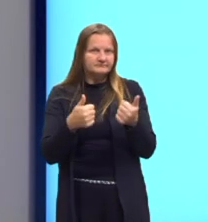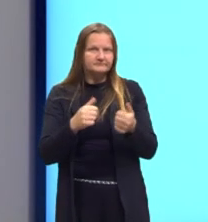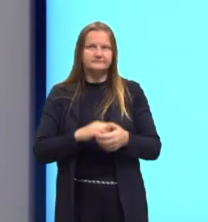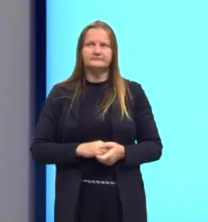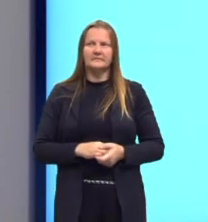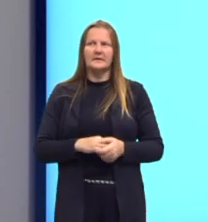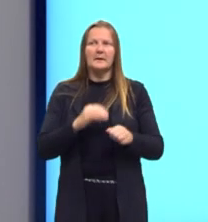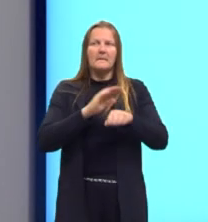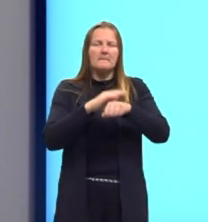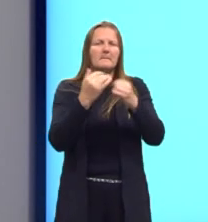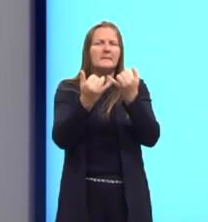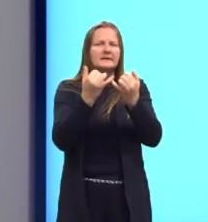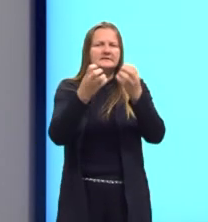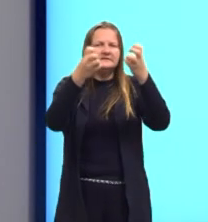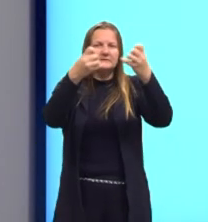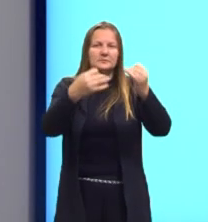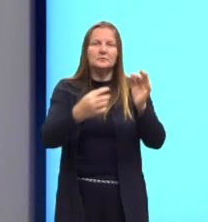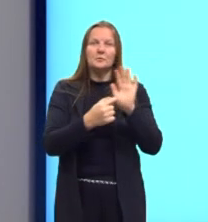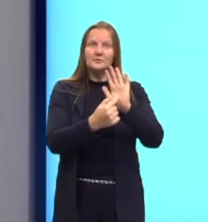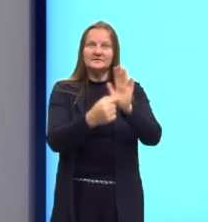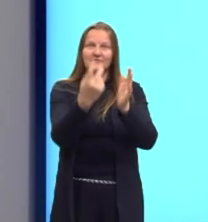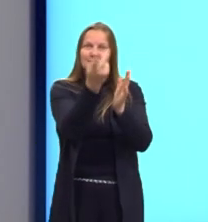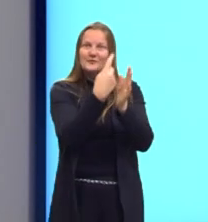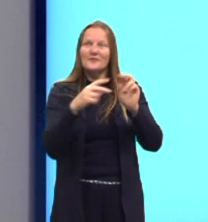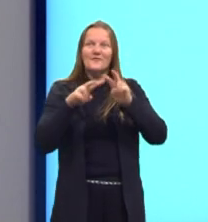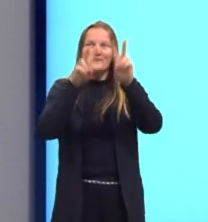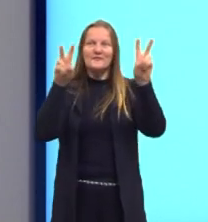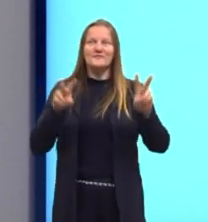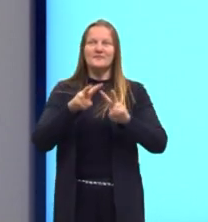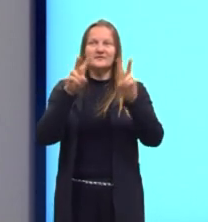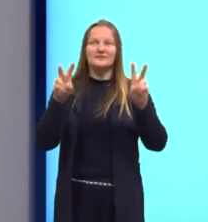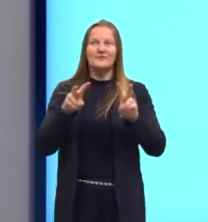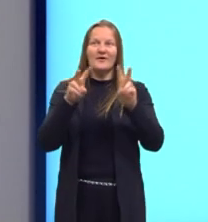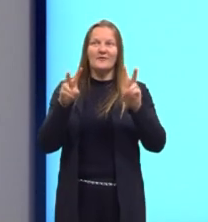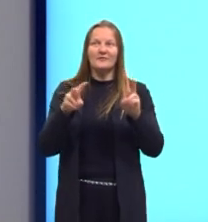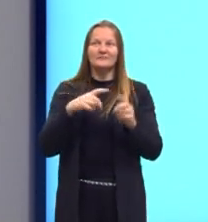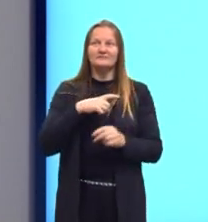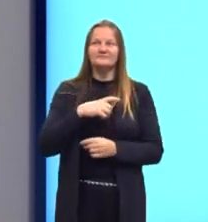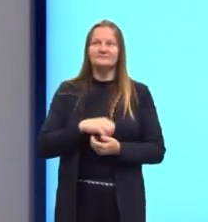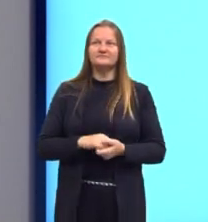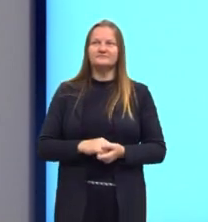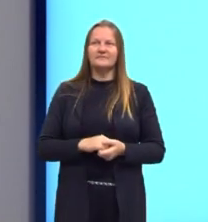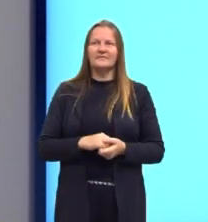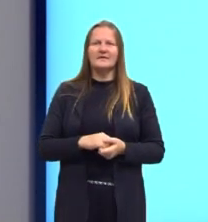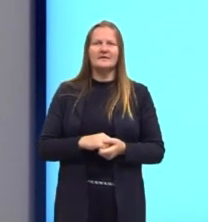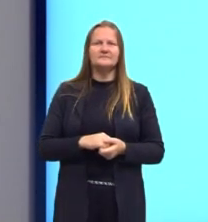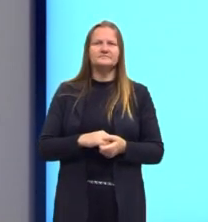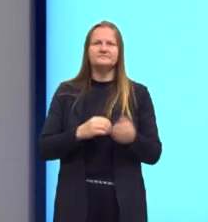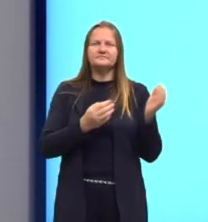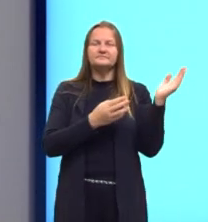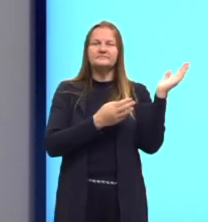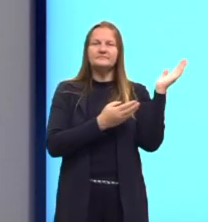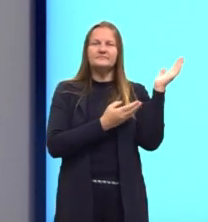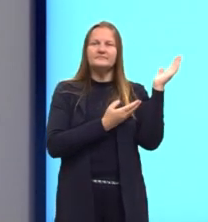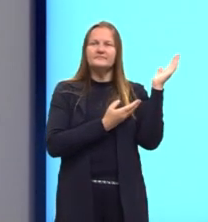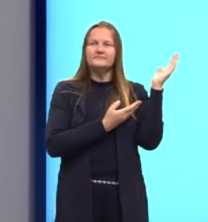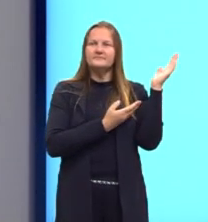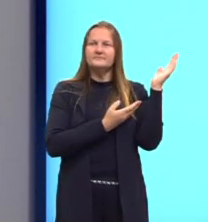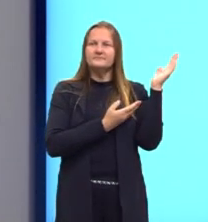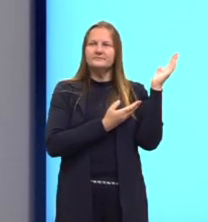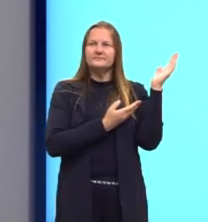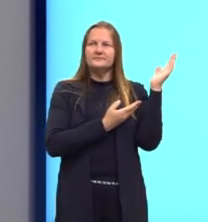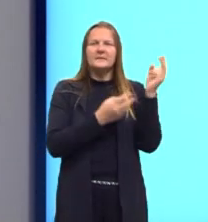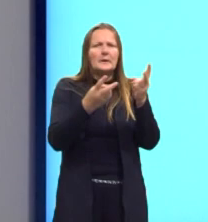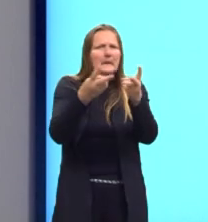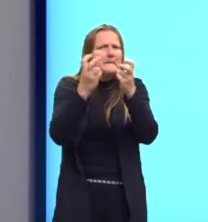e aqui mais exemplos né aquilo um trapo de ancestral um ictiostega então